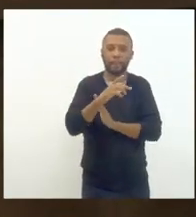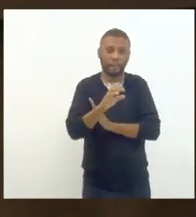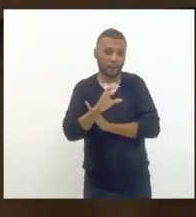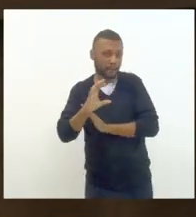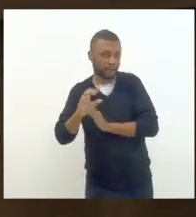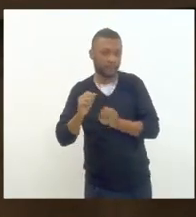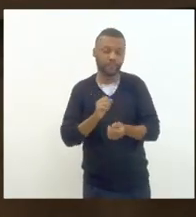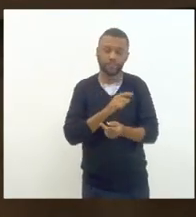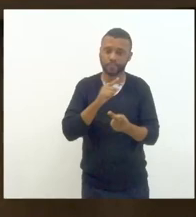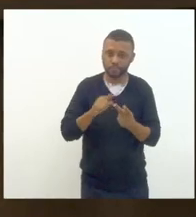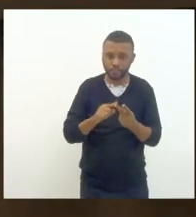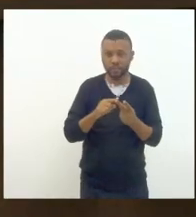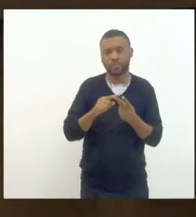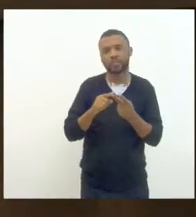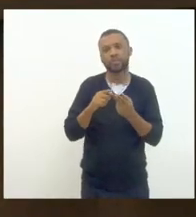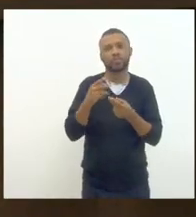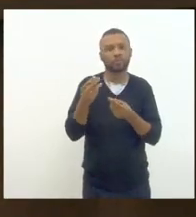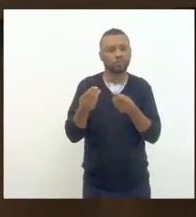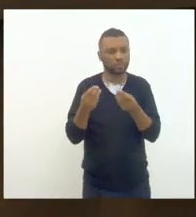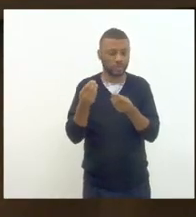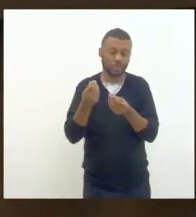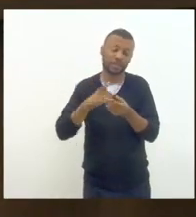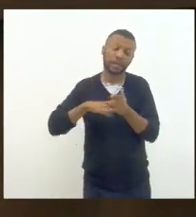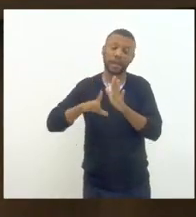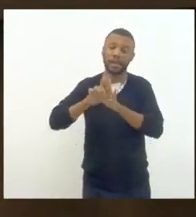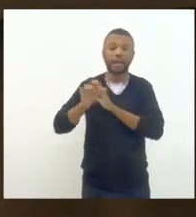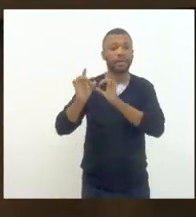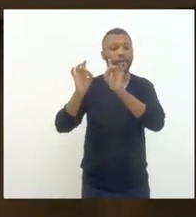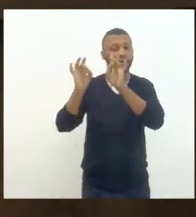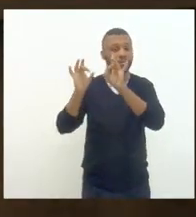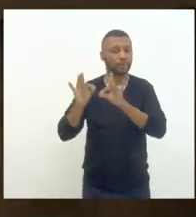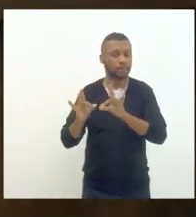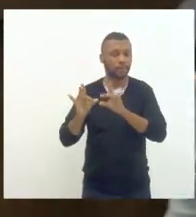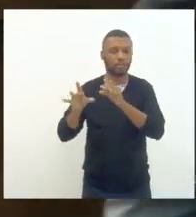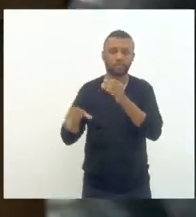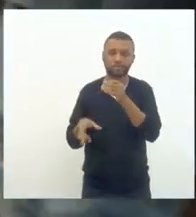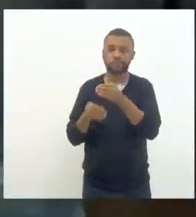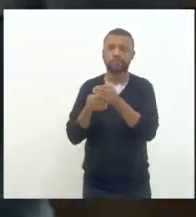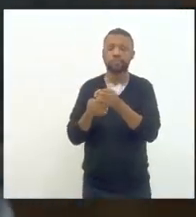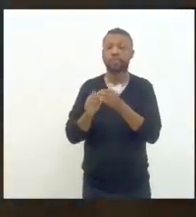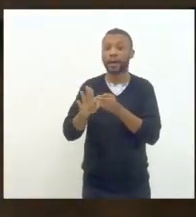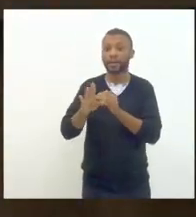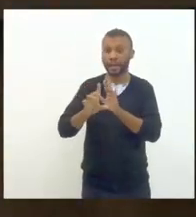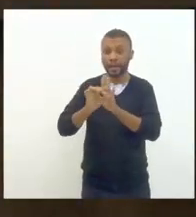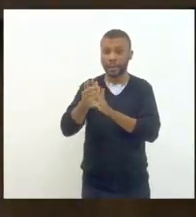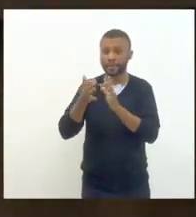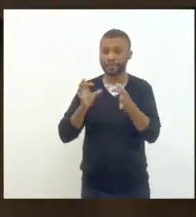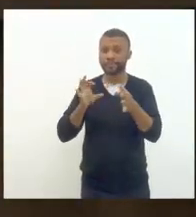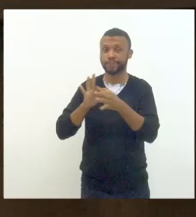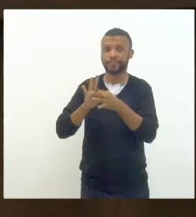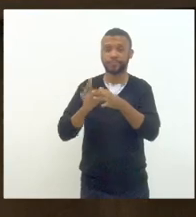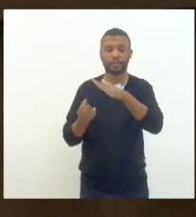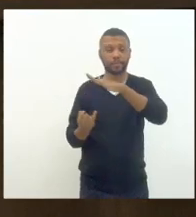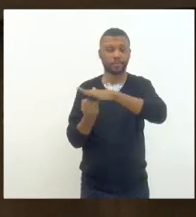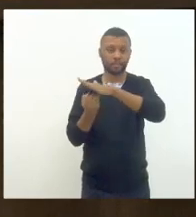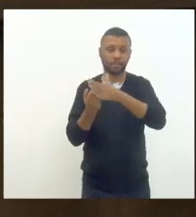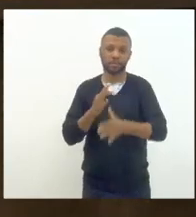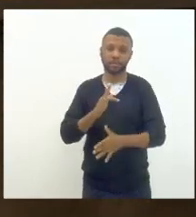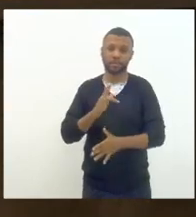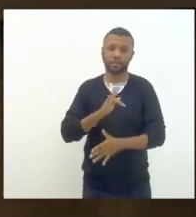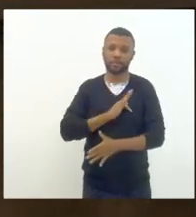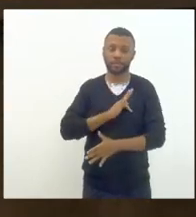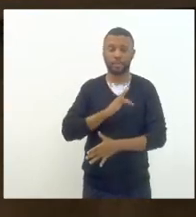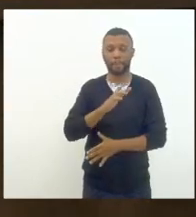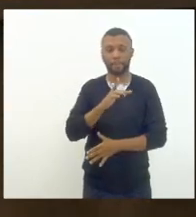questões que têm que ser tratadas por lei ordinária, mas a lei orgânica da Polícia Penal é uma lei